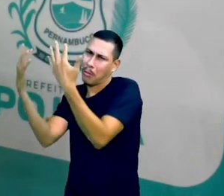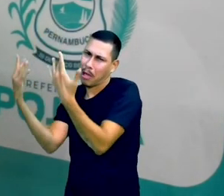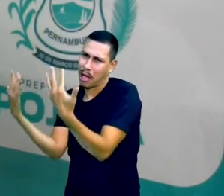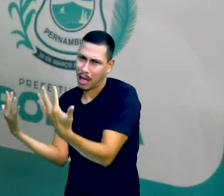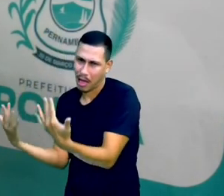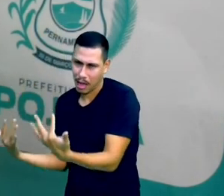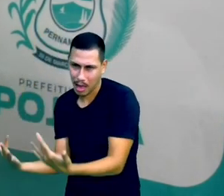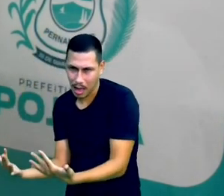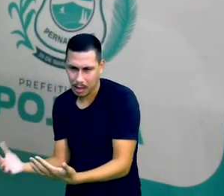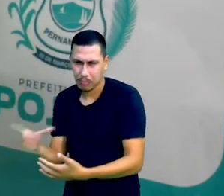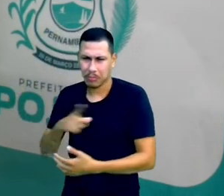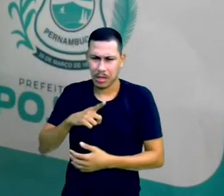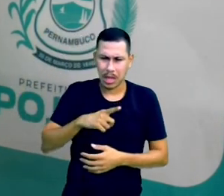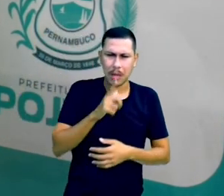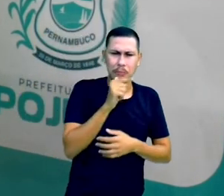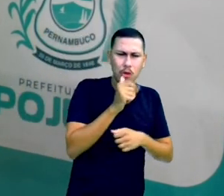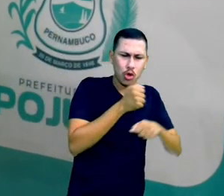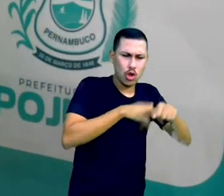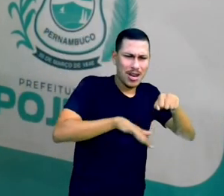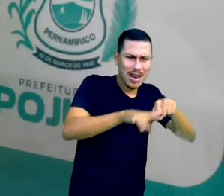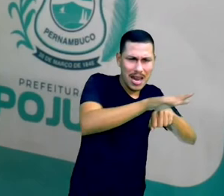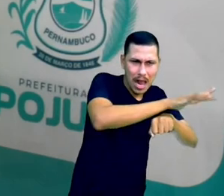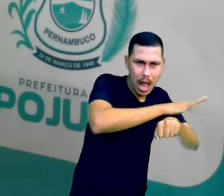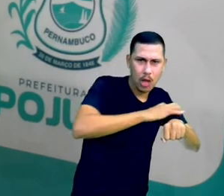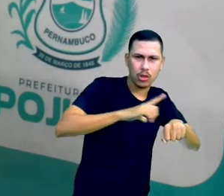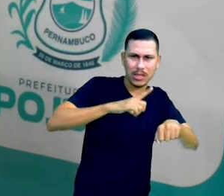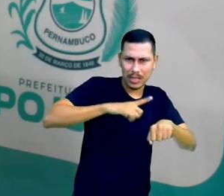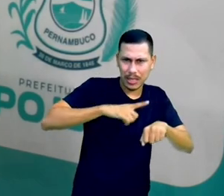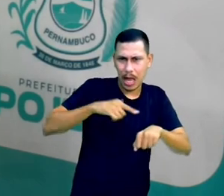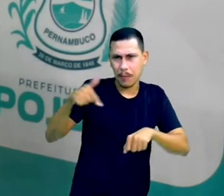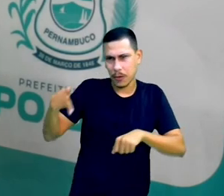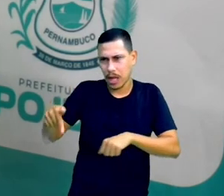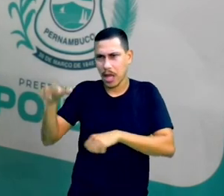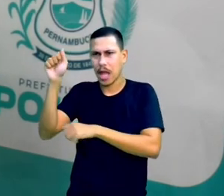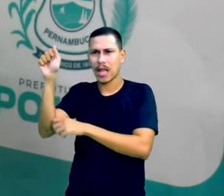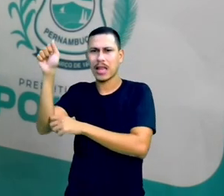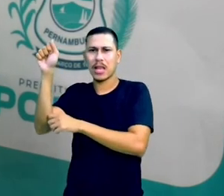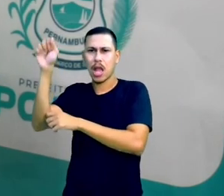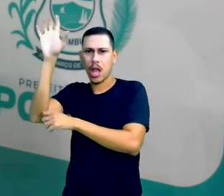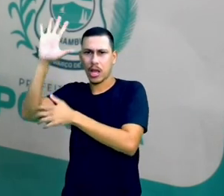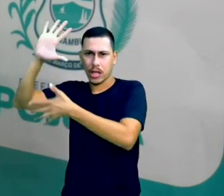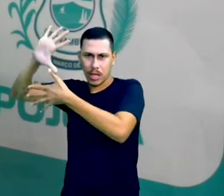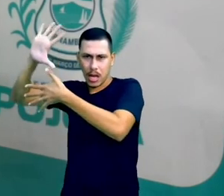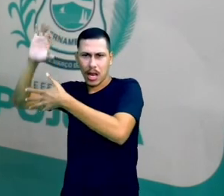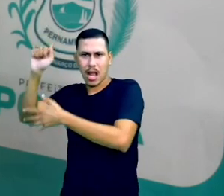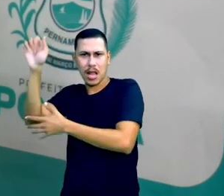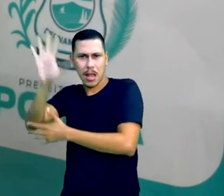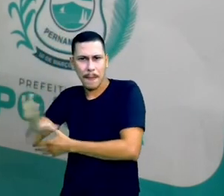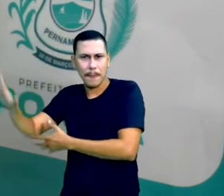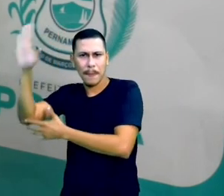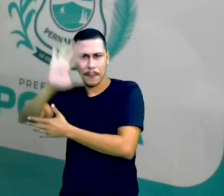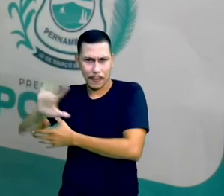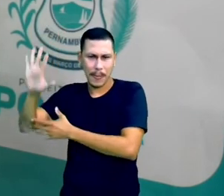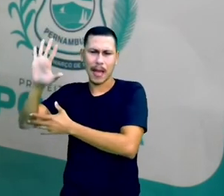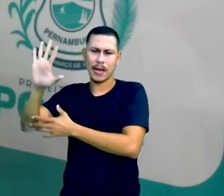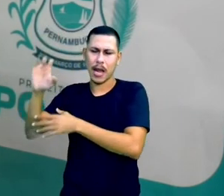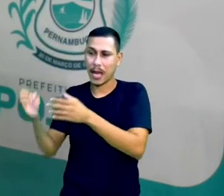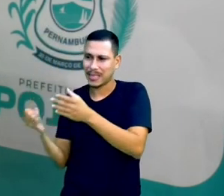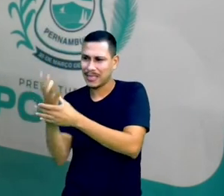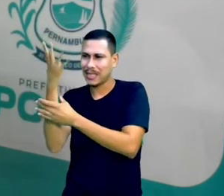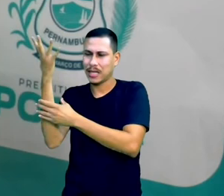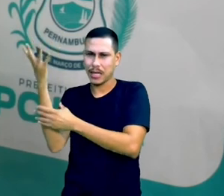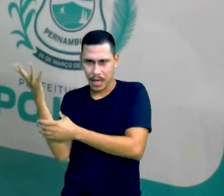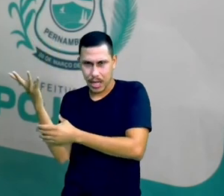maior altitude que a gente tem no continente americano, por exemplo, ele é proveniente do derretimento das geleiras